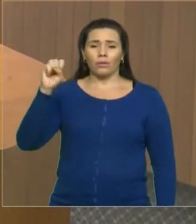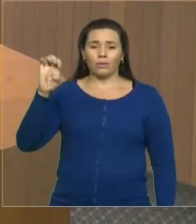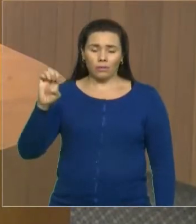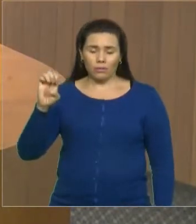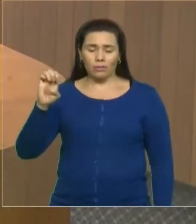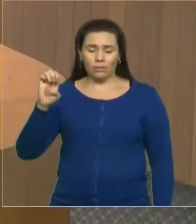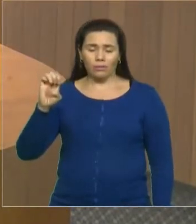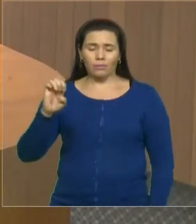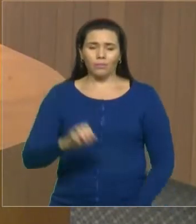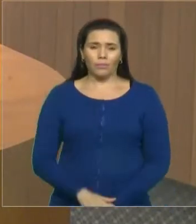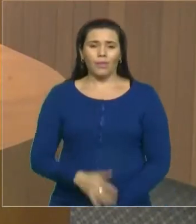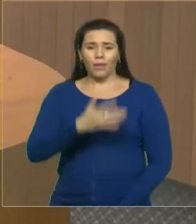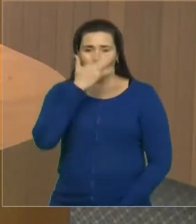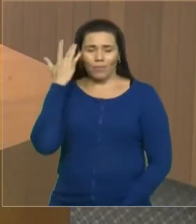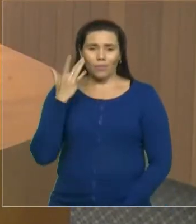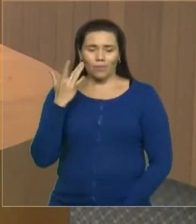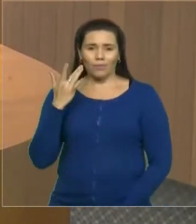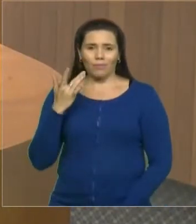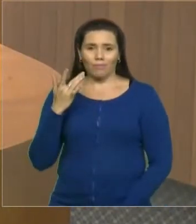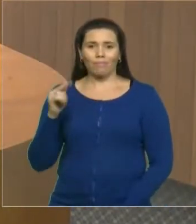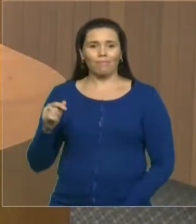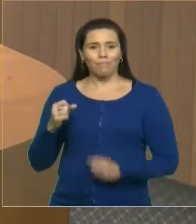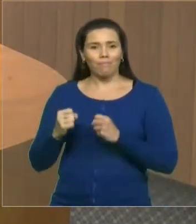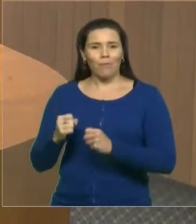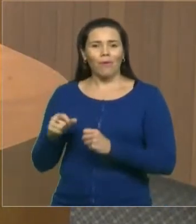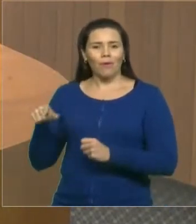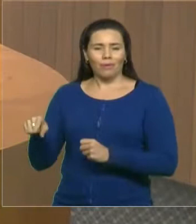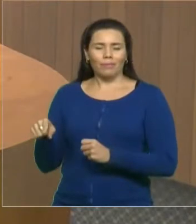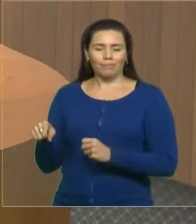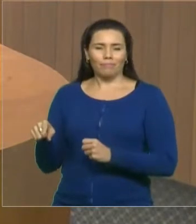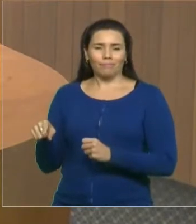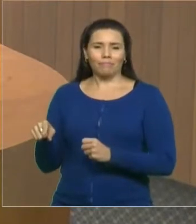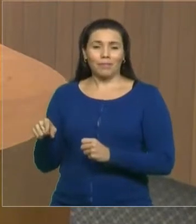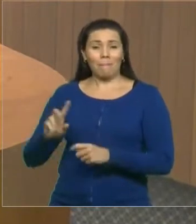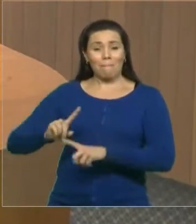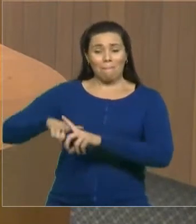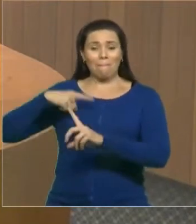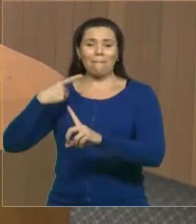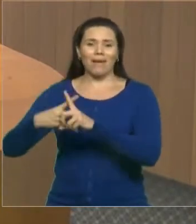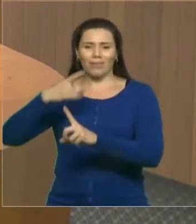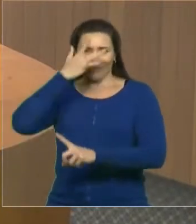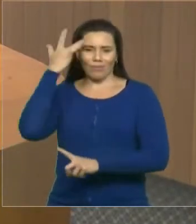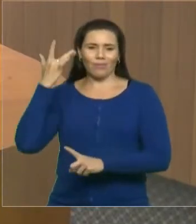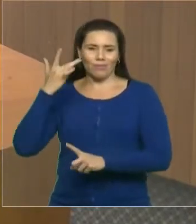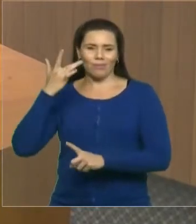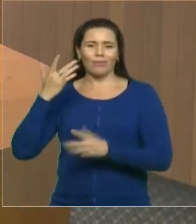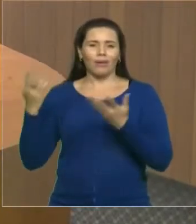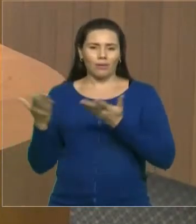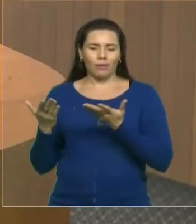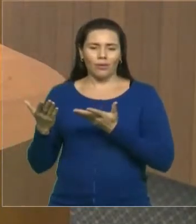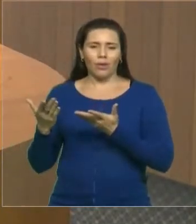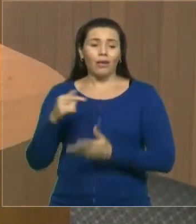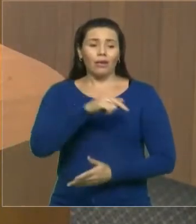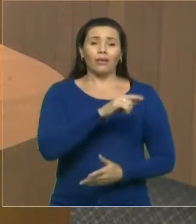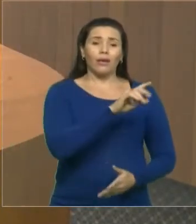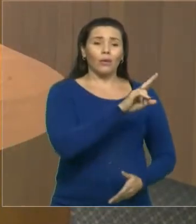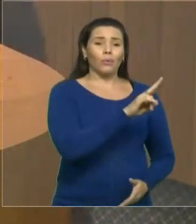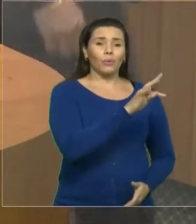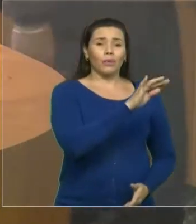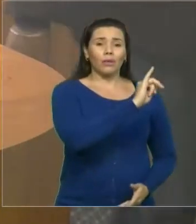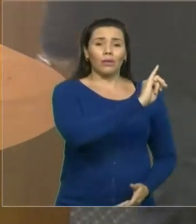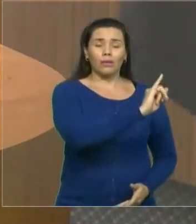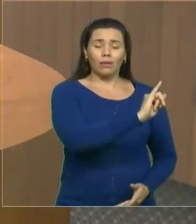que a gente vive aqui no Maranhão hoje. Tem que se eleger prioridades. E o que nós percebemos, deputado Marco, é